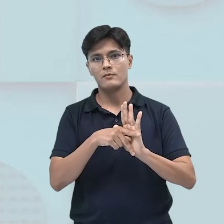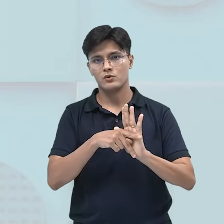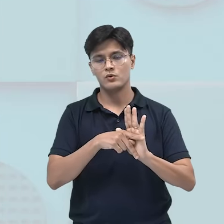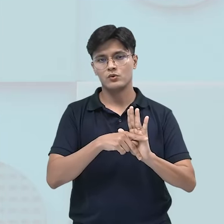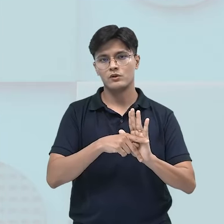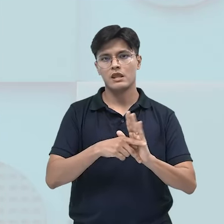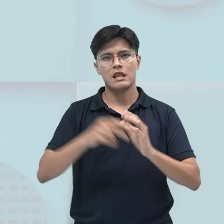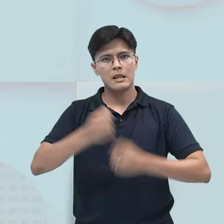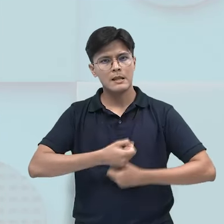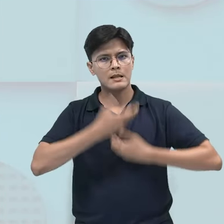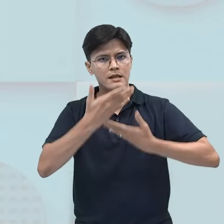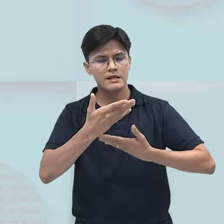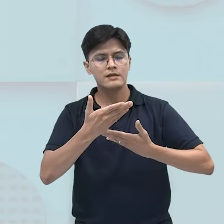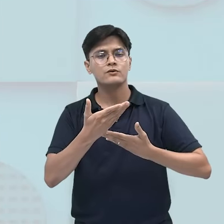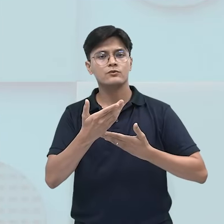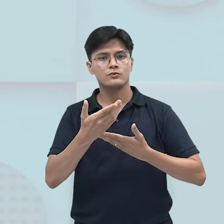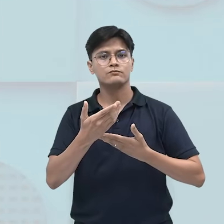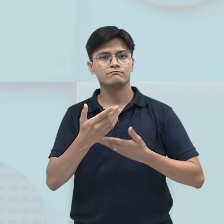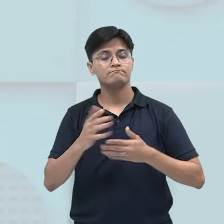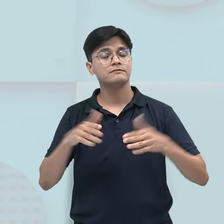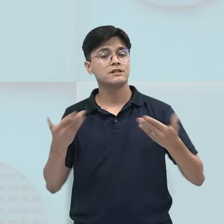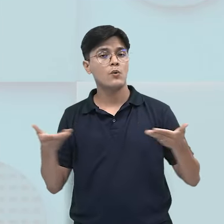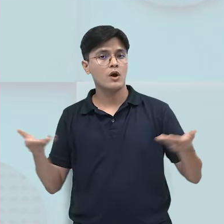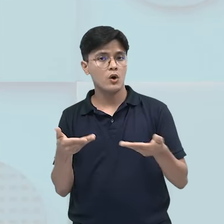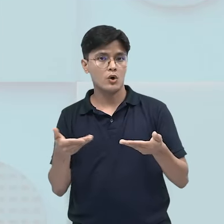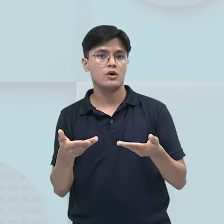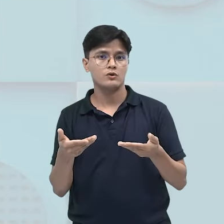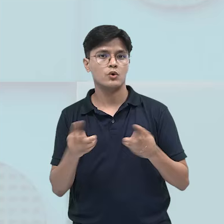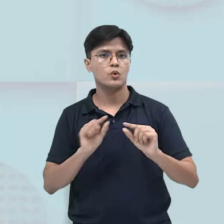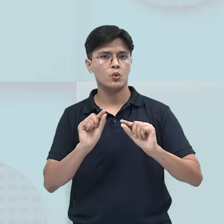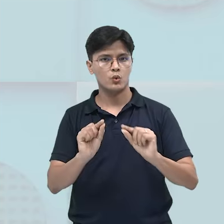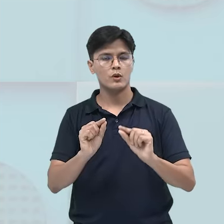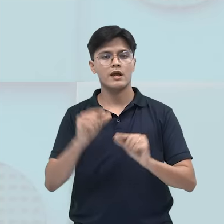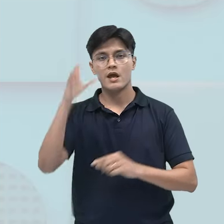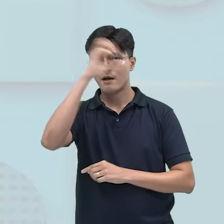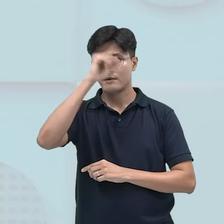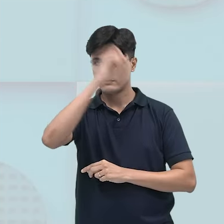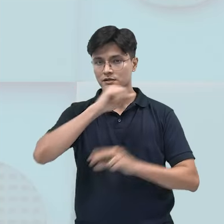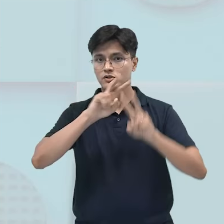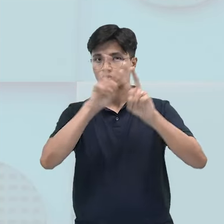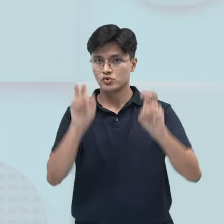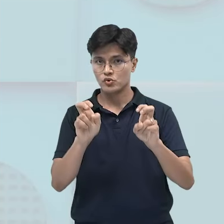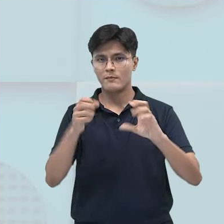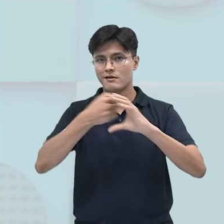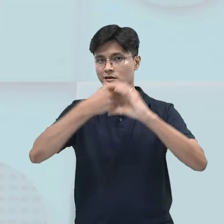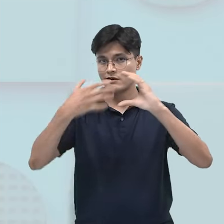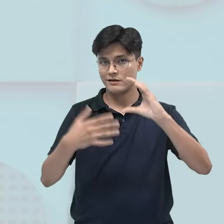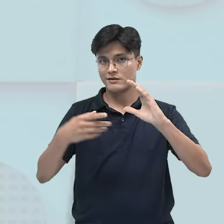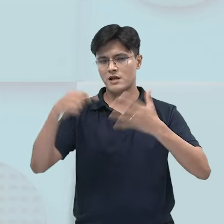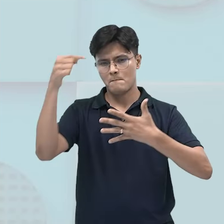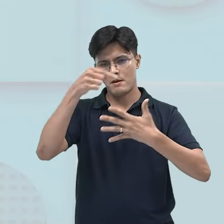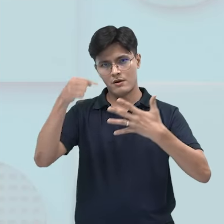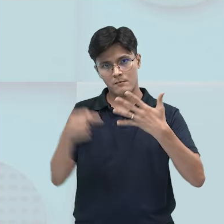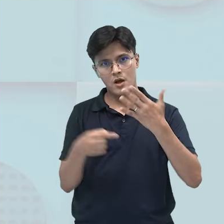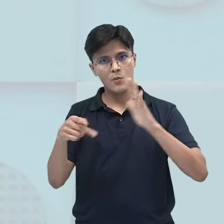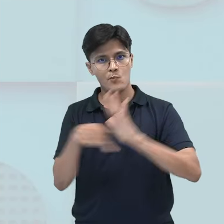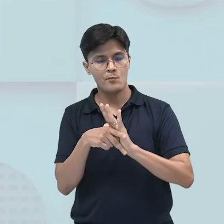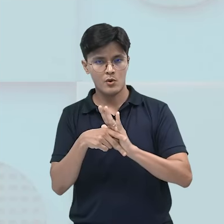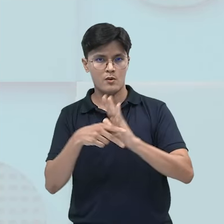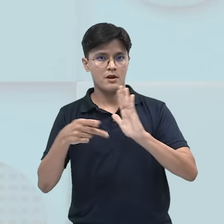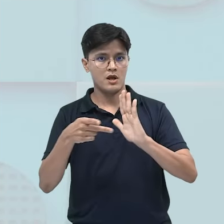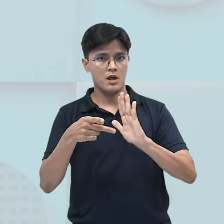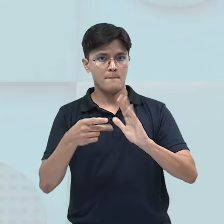então aprender sobre os elementos da poesia lírica. Quais são os elementos que constituem